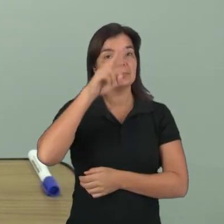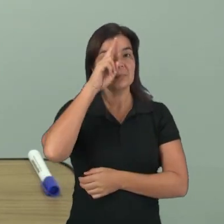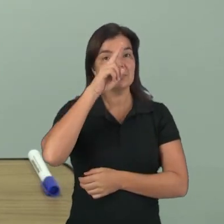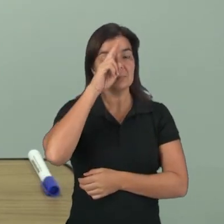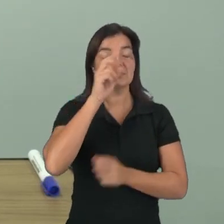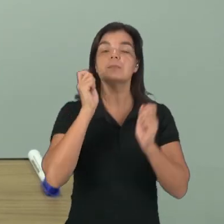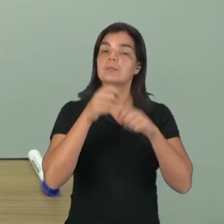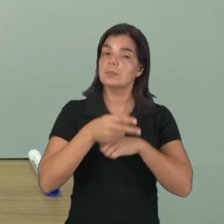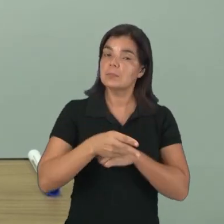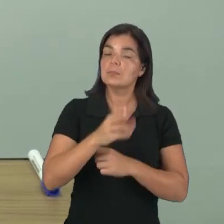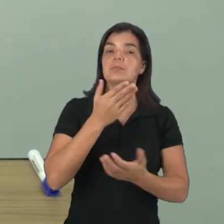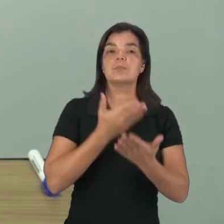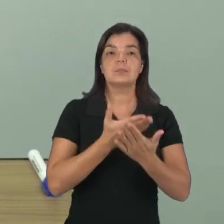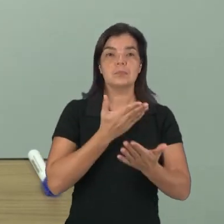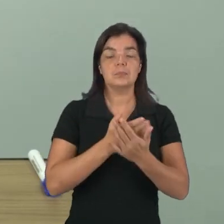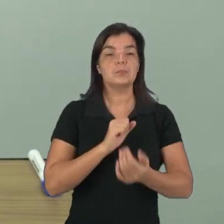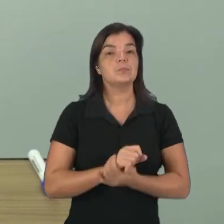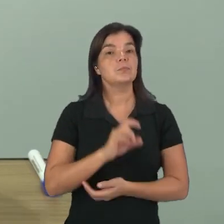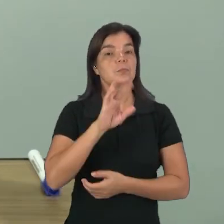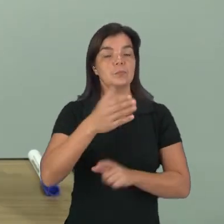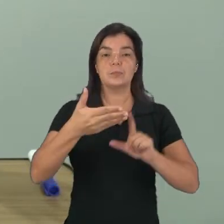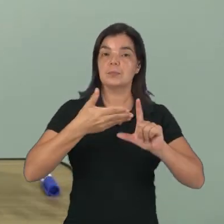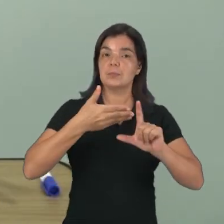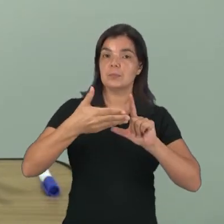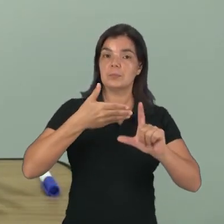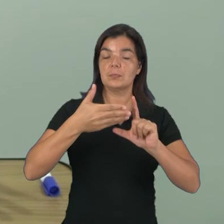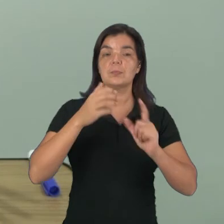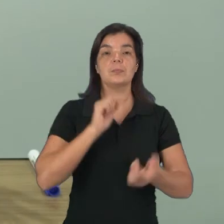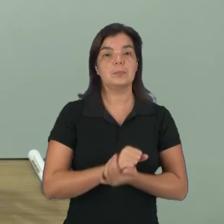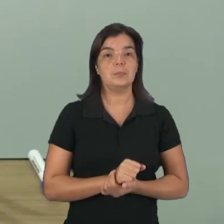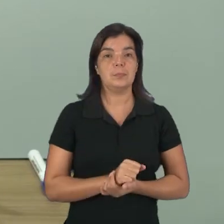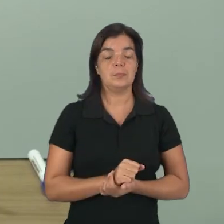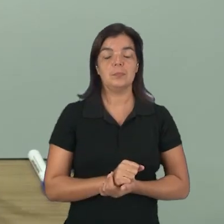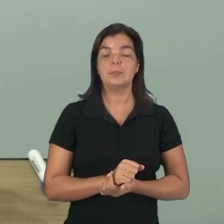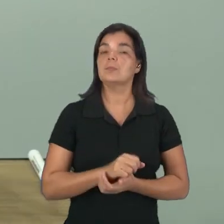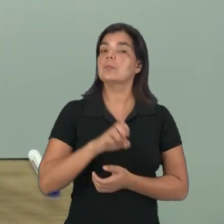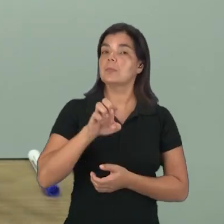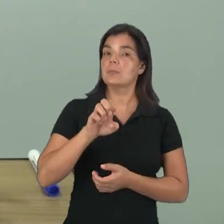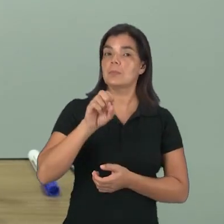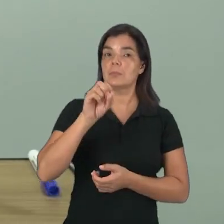você pode continuar estudando. É só você acessar a